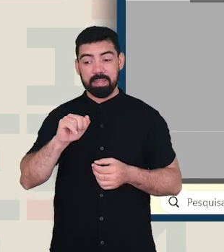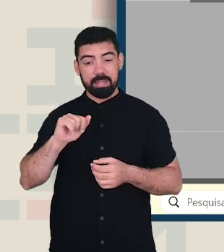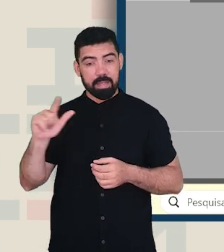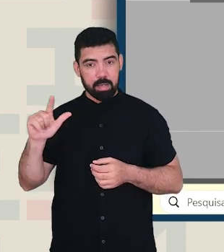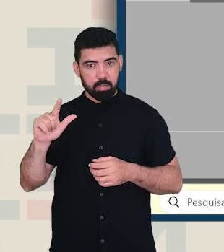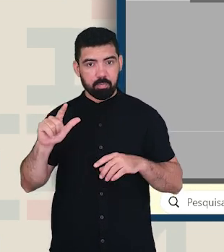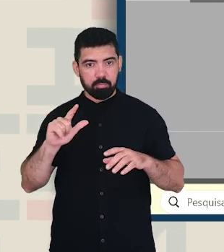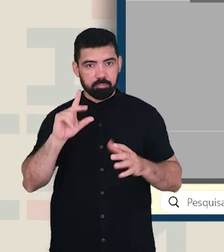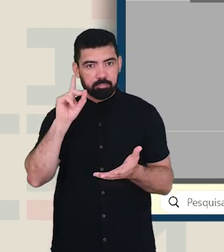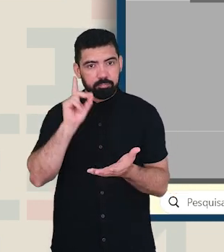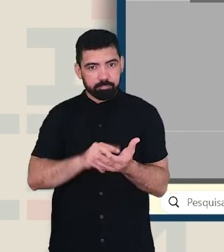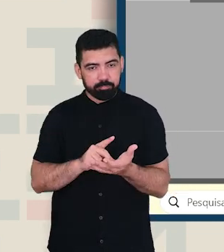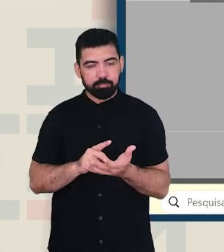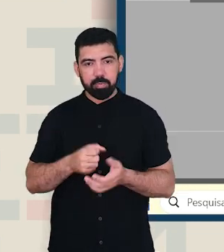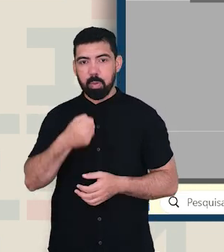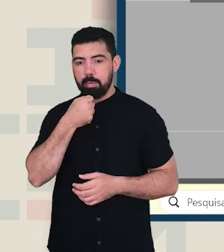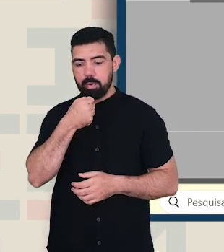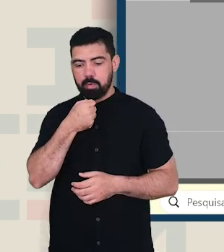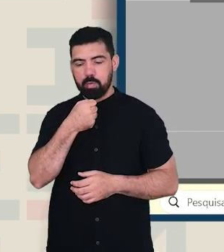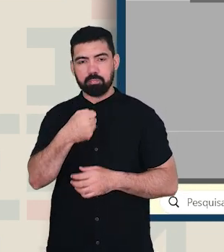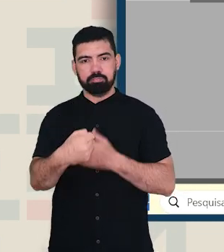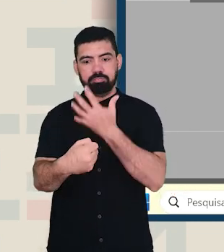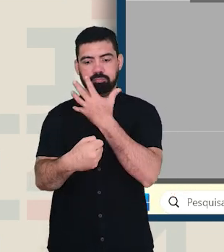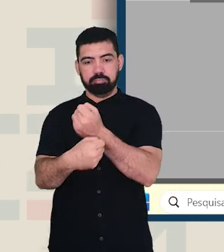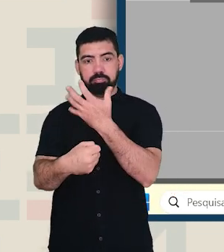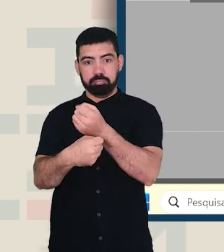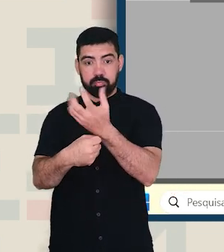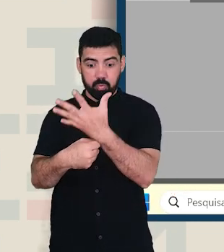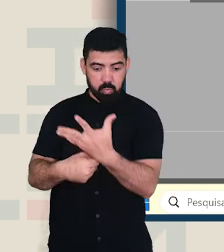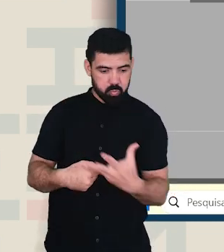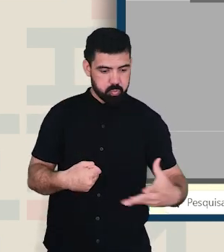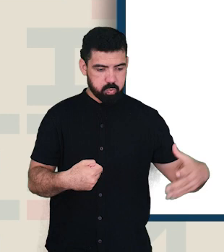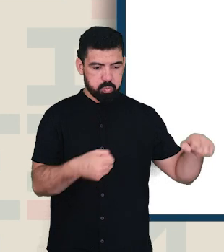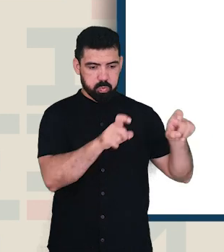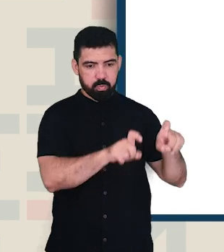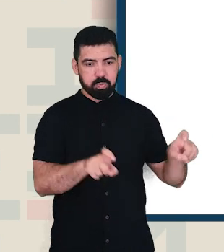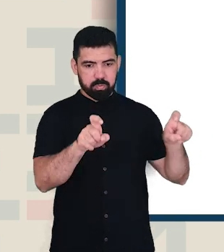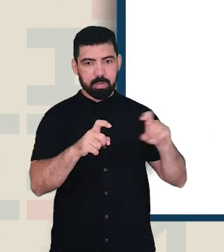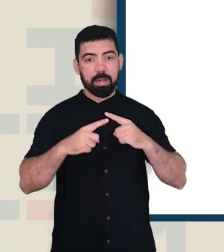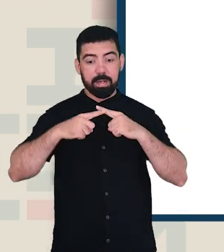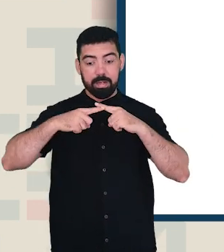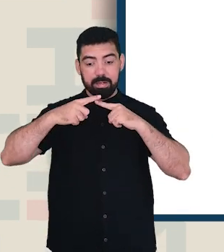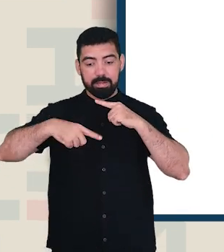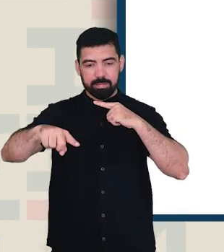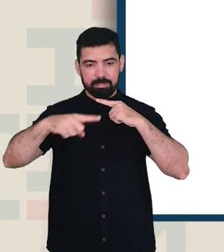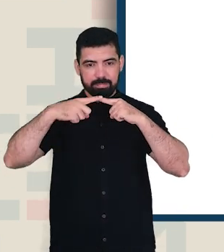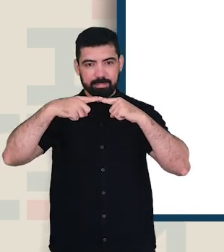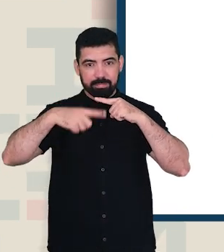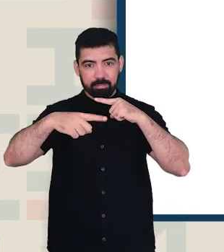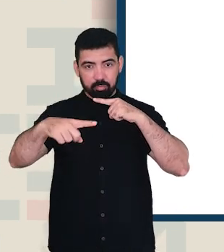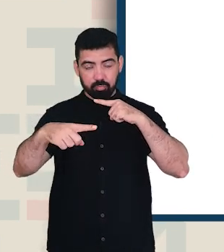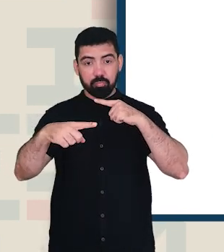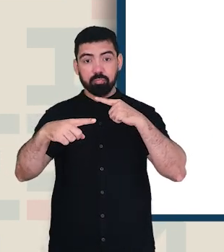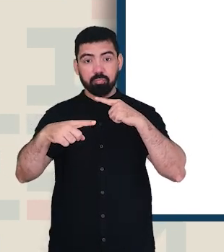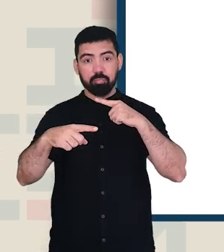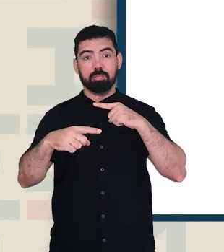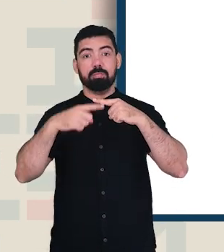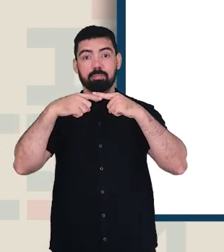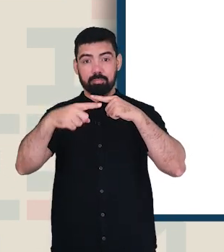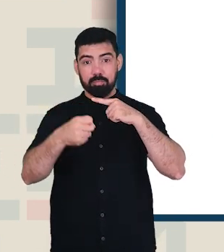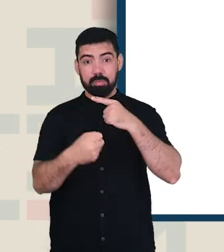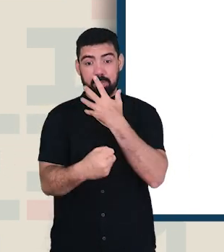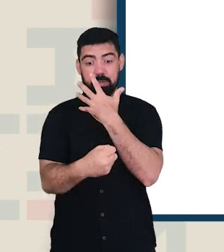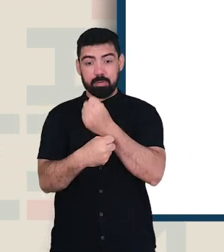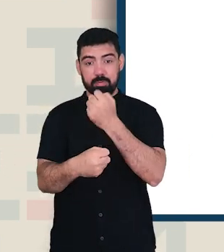físico, certo, de áudio, ou seja, ondas, que se transformariam